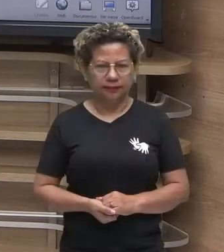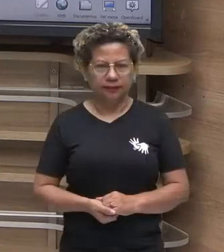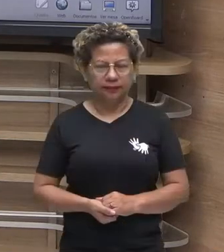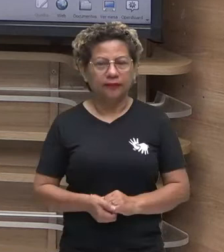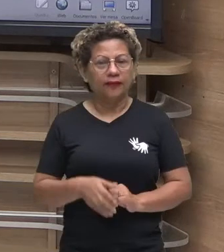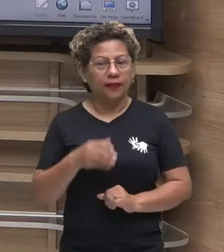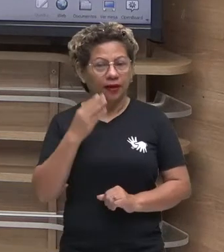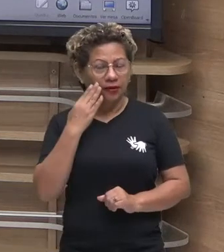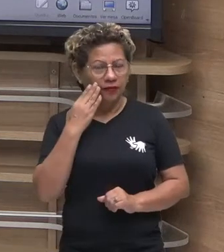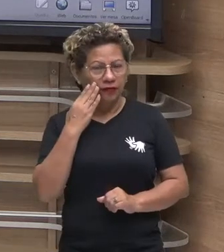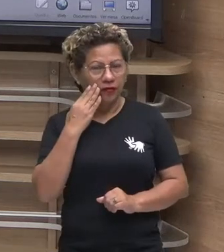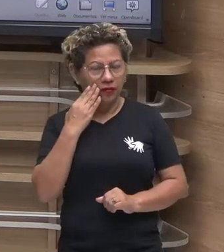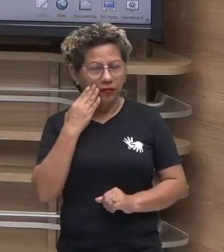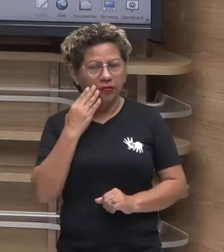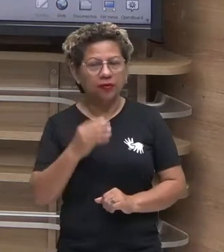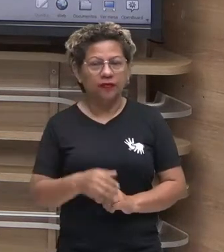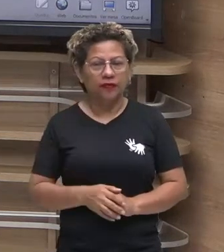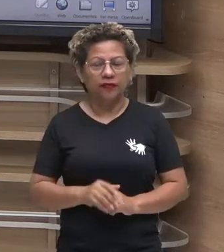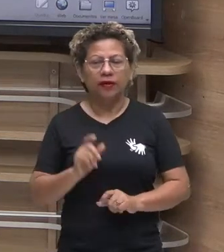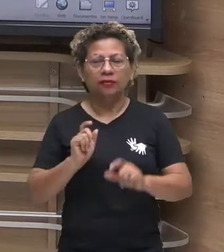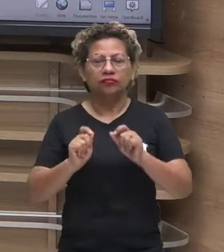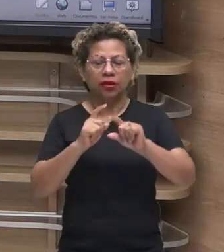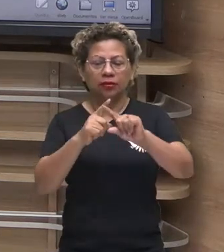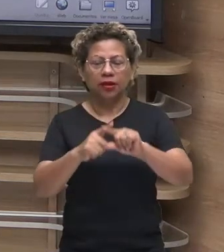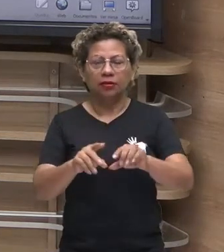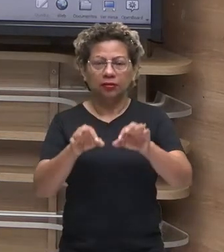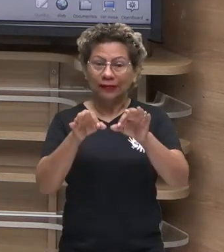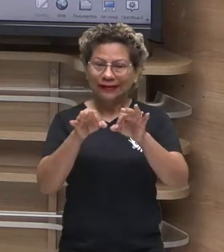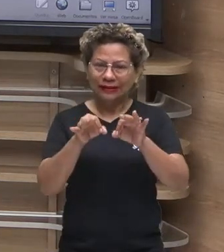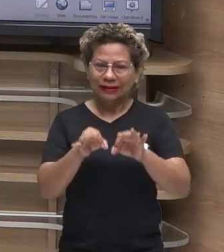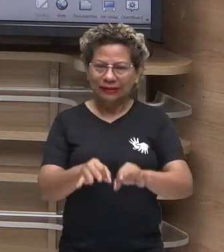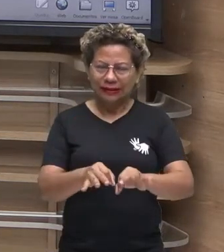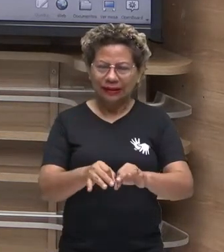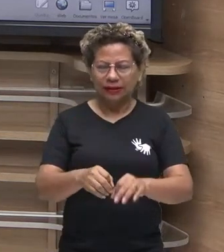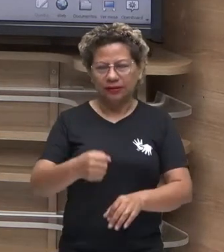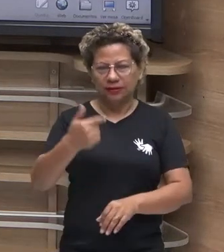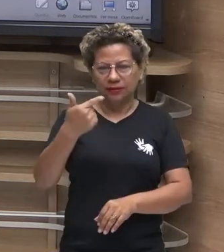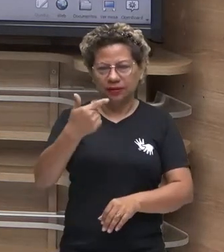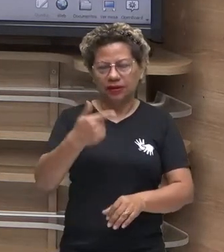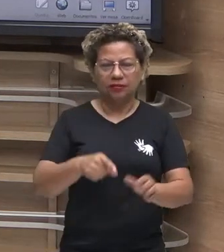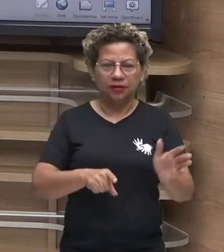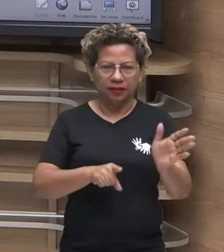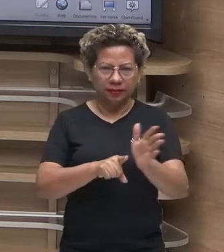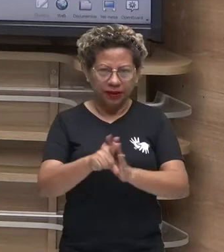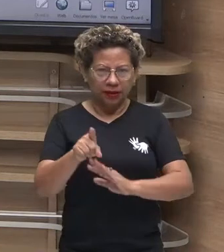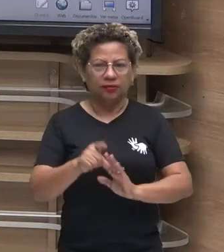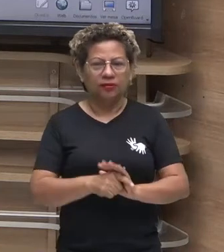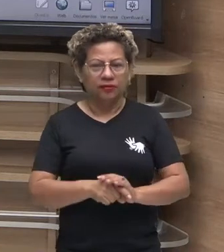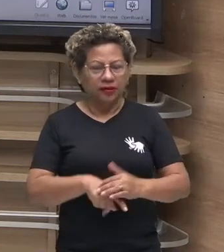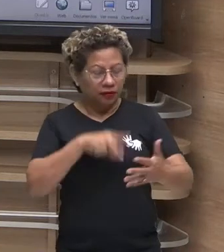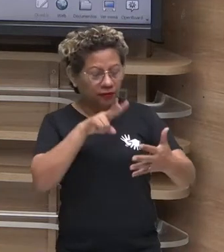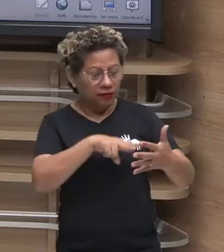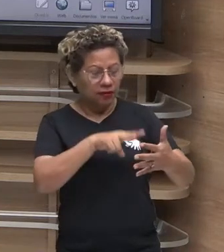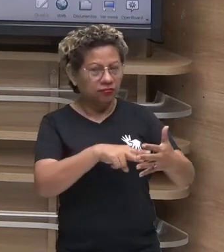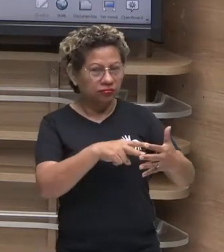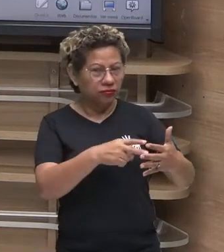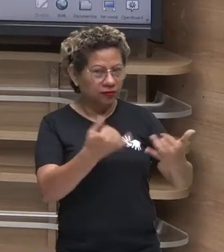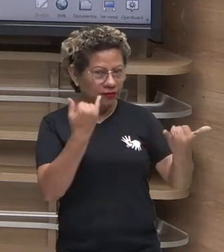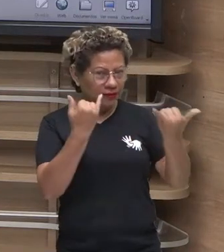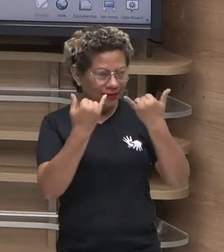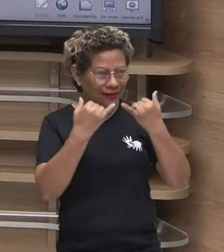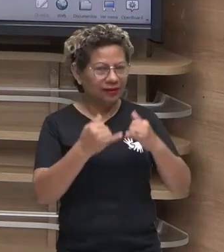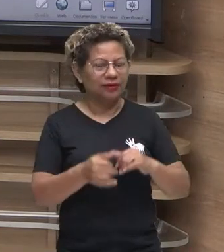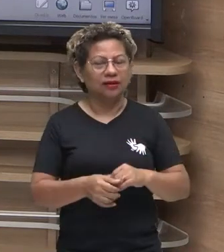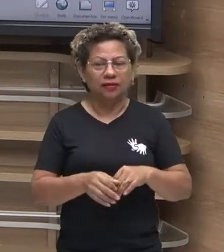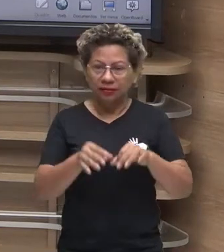vamos lá, estamos de volta para a correção da nossa segunda questão da atividade praticando de hoje. Vamos ver o que vocês